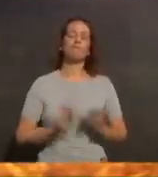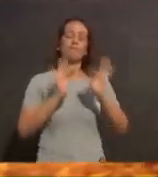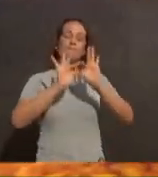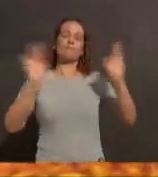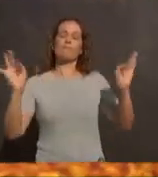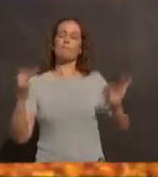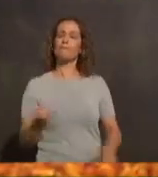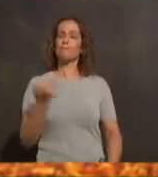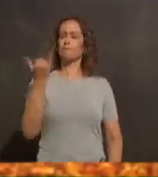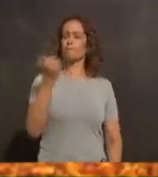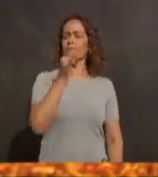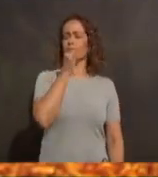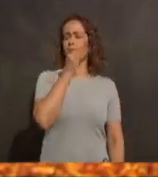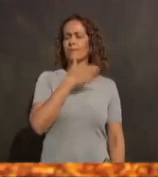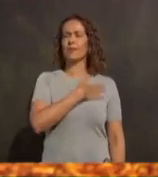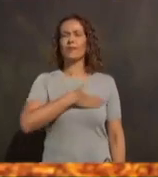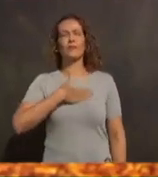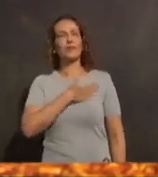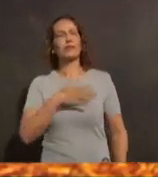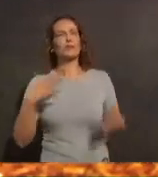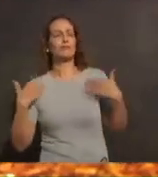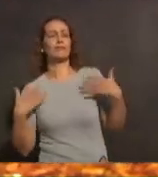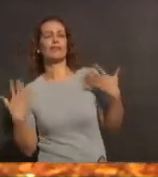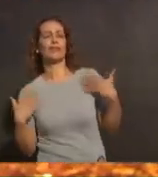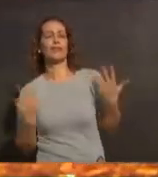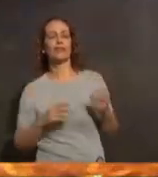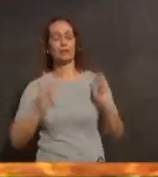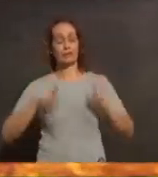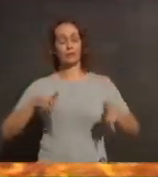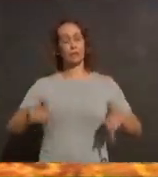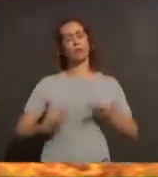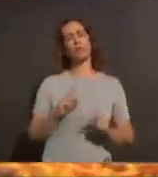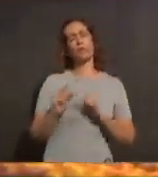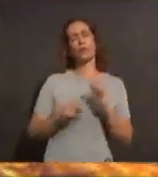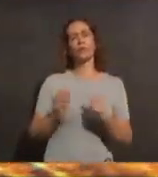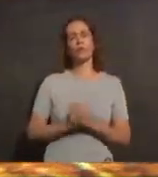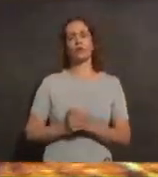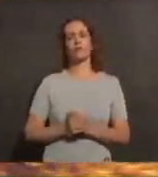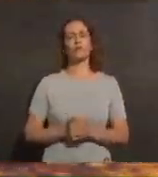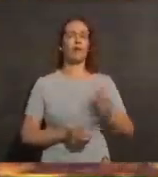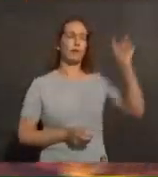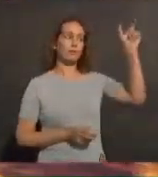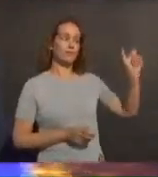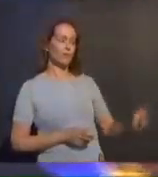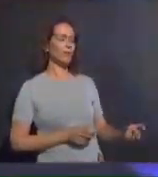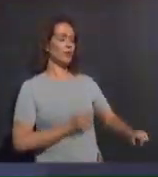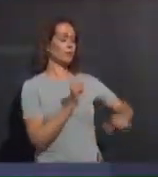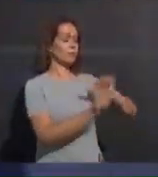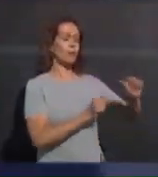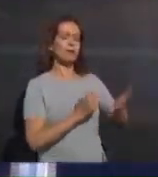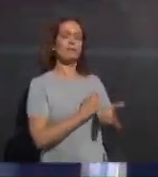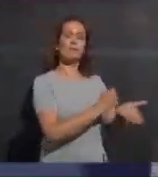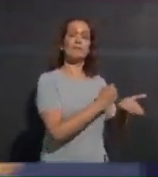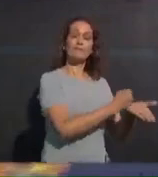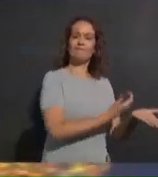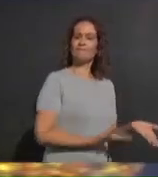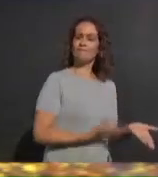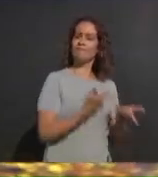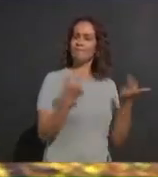satisfação minha como ser humano foi quando eu consegui mudar a vida de alguém. As coisas mais bacanas que eu acho que eu já fiz na